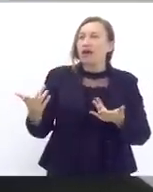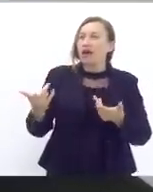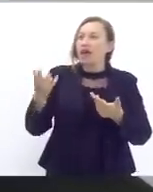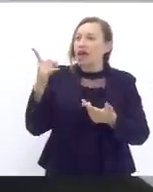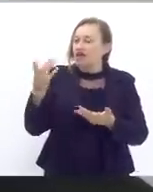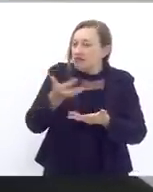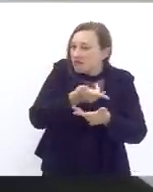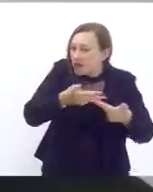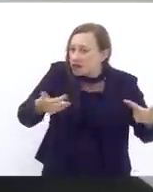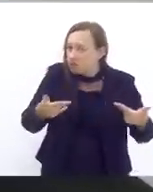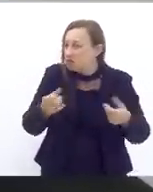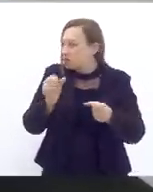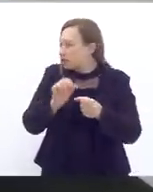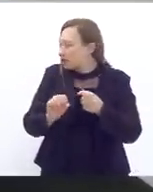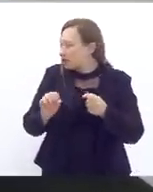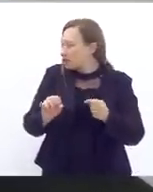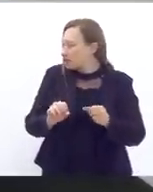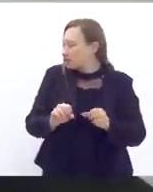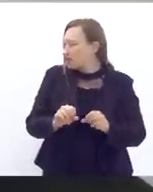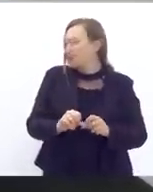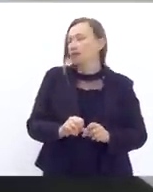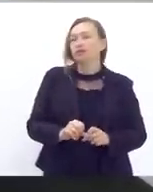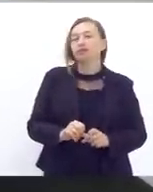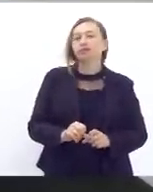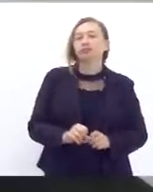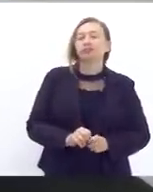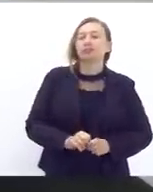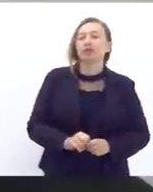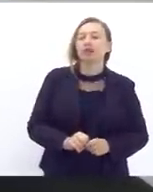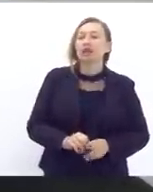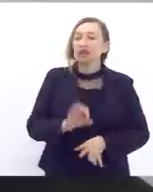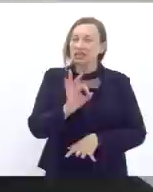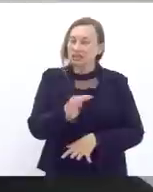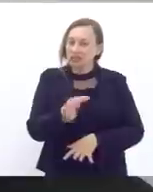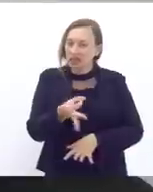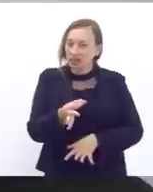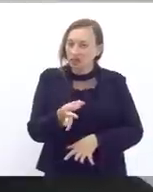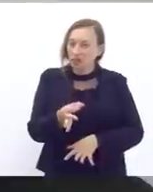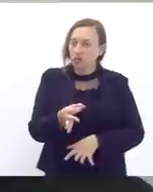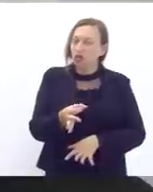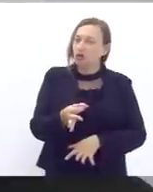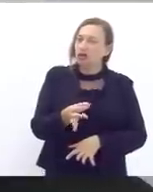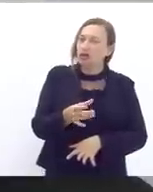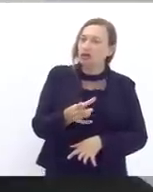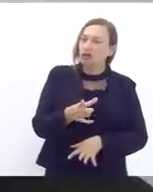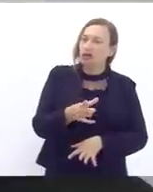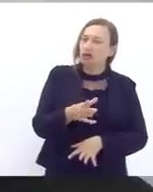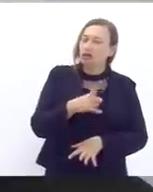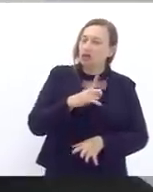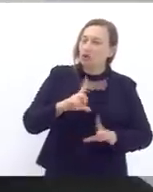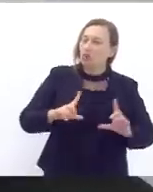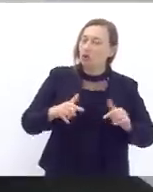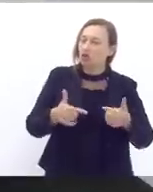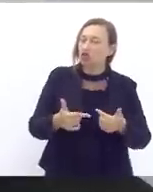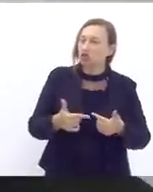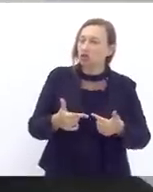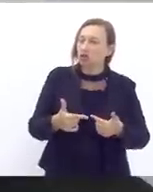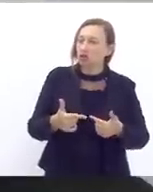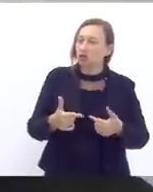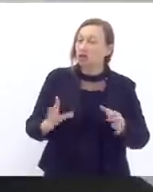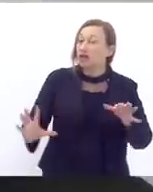muita coisa para fazer é impossível Lógico que não Exige uma ação sincronizada